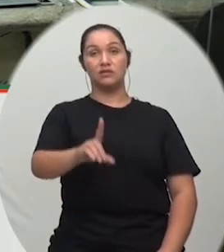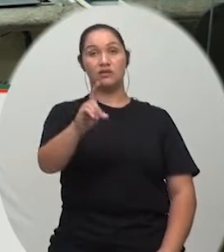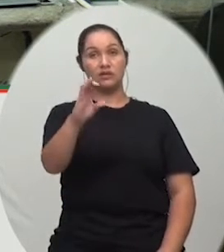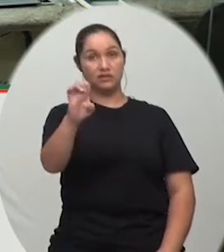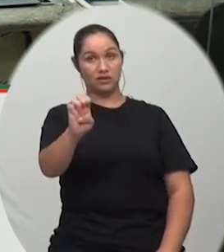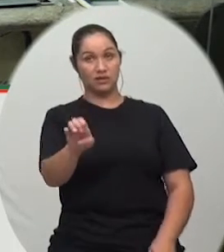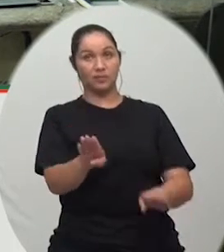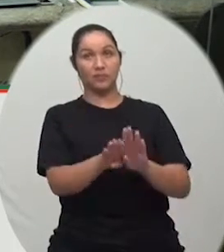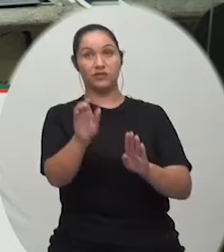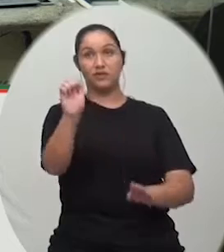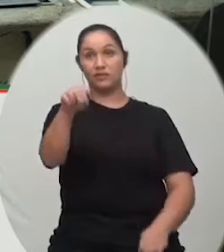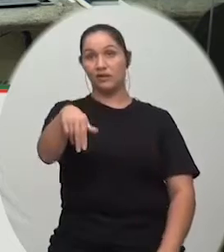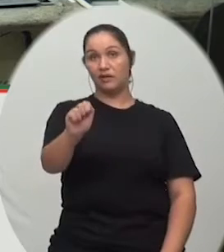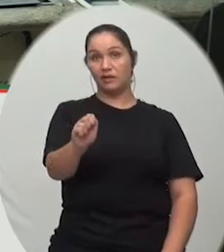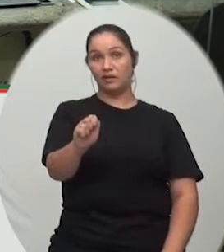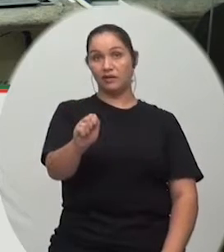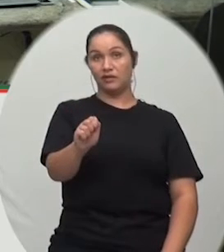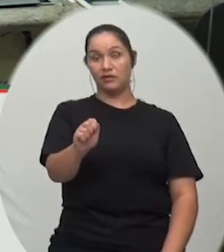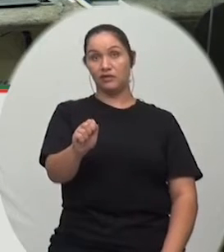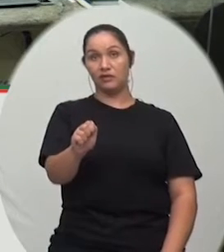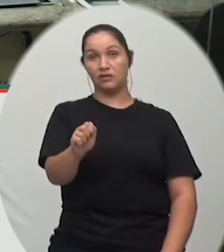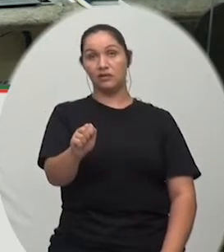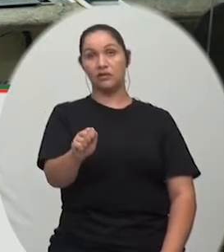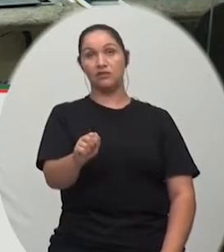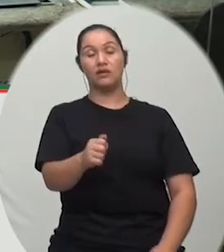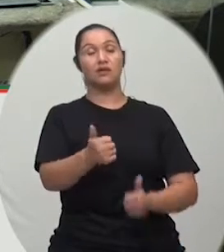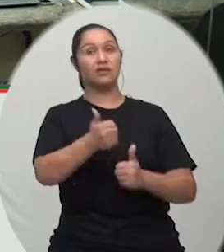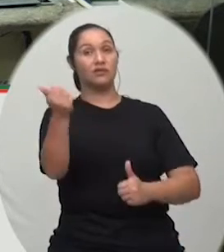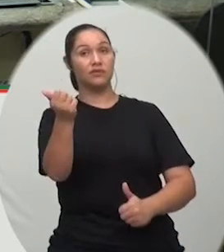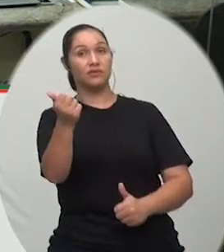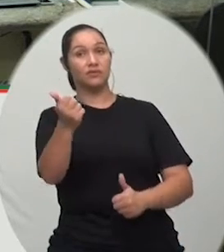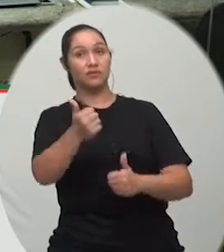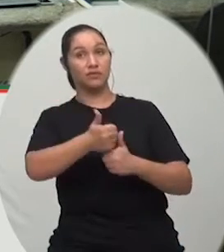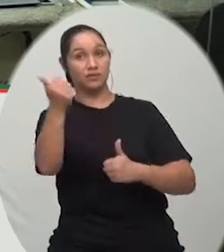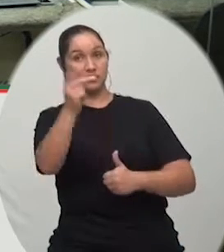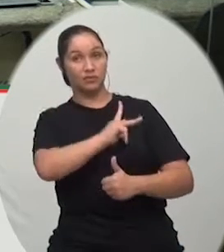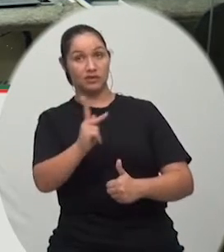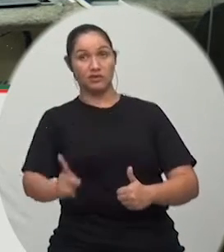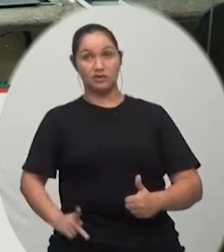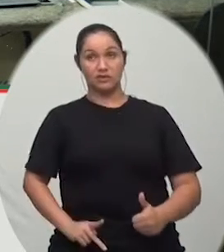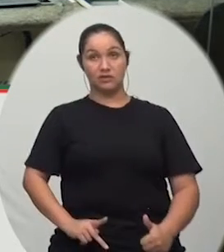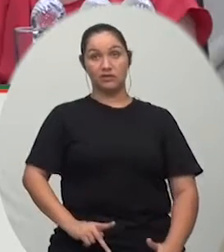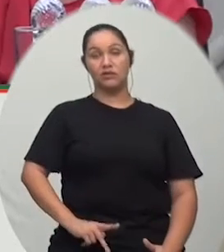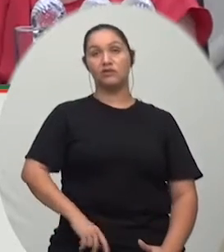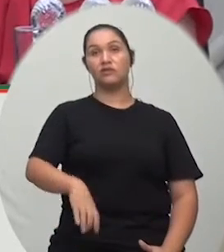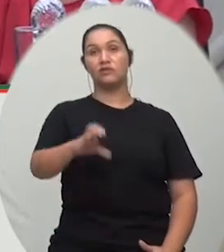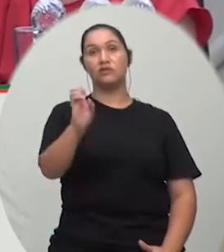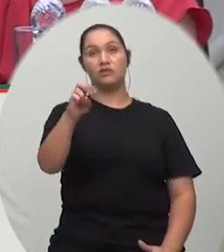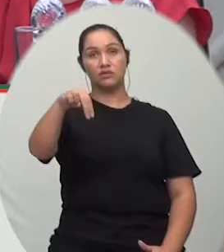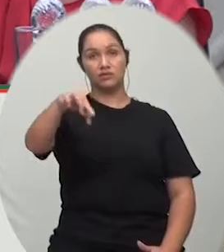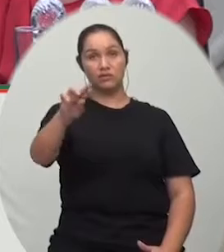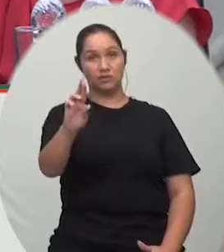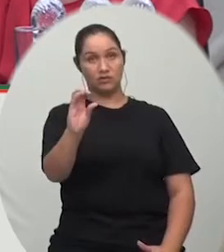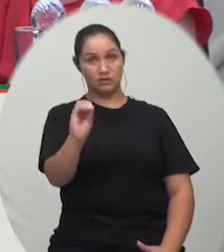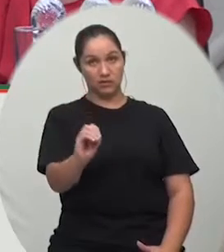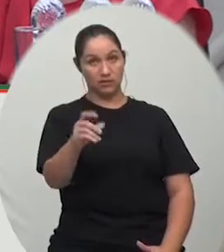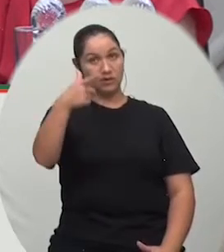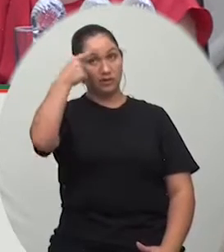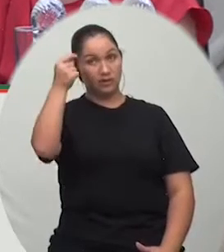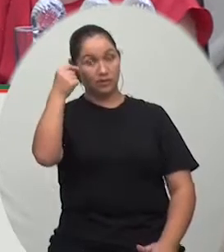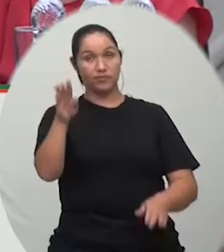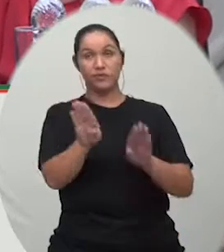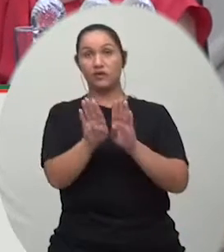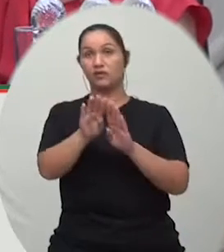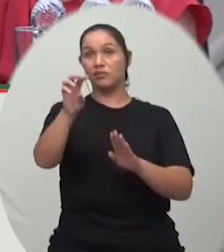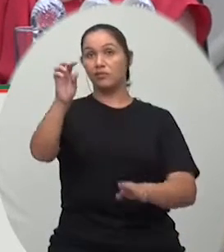encontra como vice-presidente do Centro Acadêmico de Direito, também representando a entidade do Centro Acadêmico, e também a Amanda